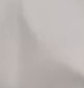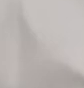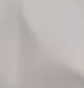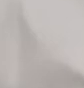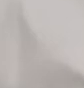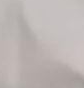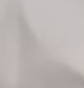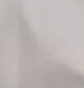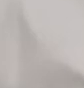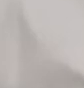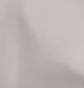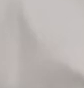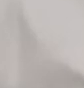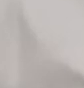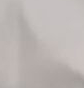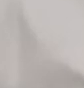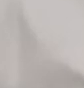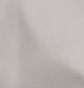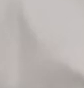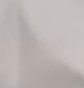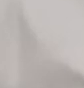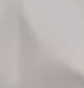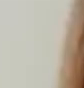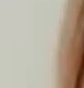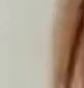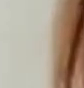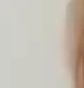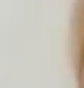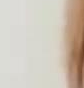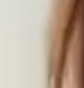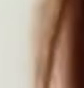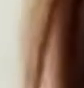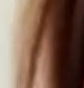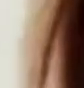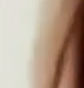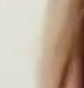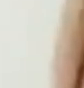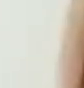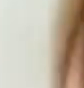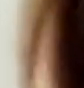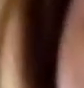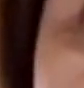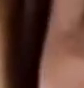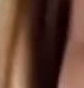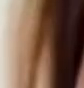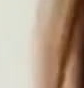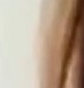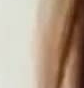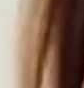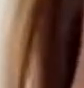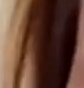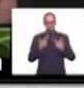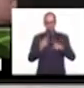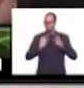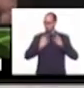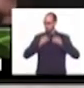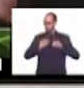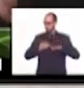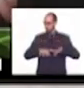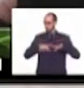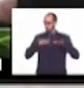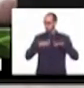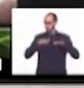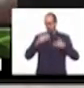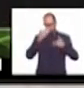apenas oito por cento da receita corrente líquida do Estado valor inferior Aos doze por cento obrigatórios por lei